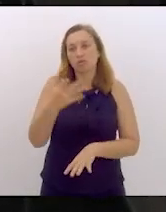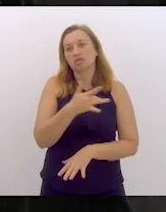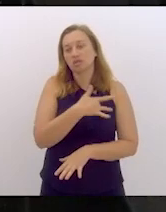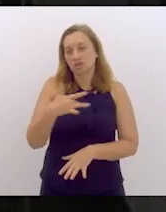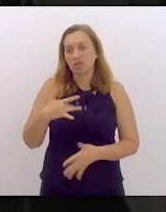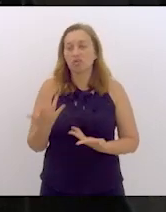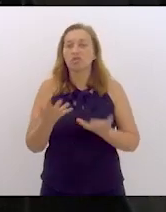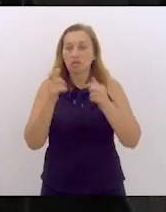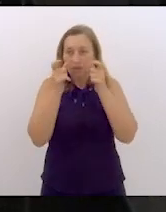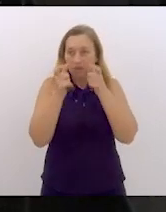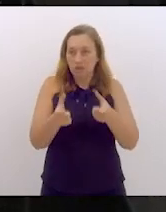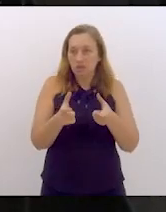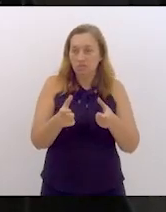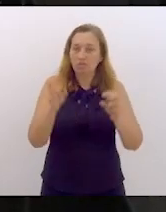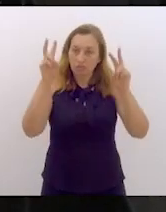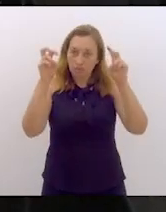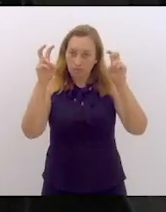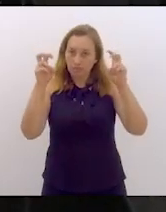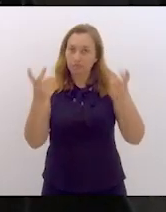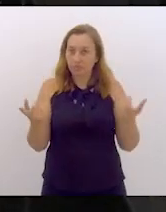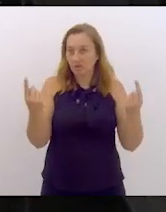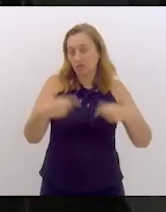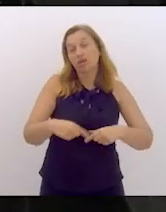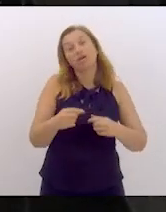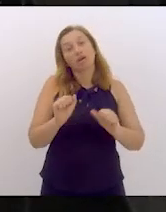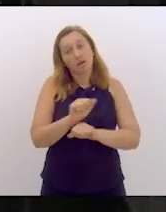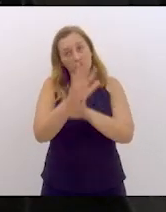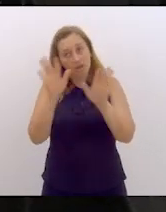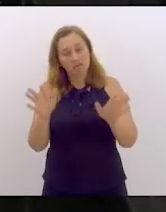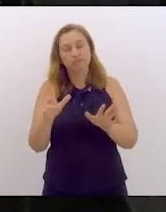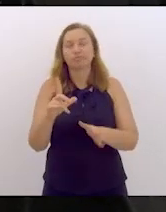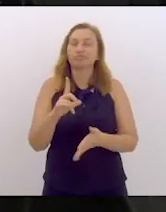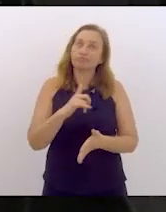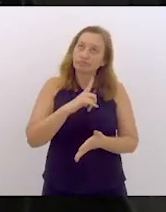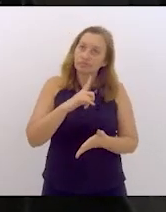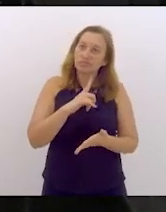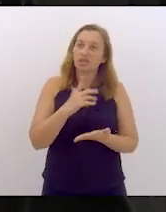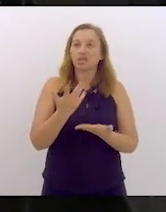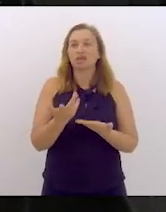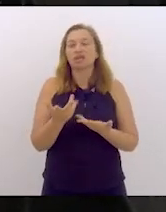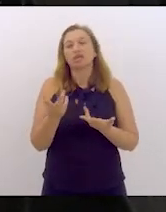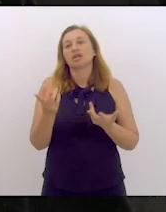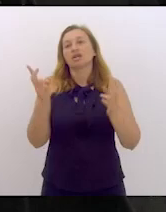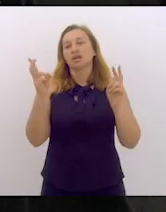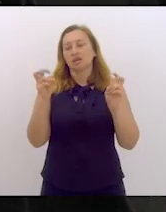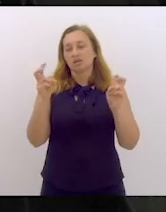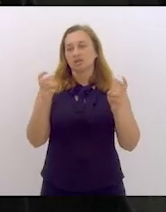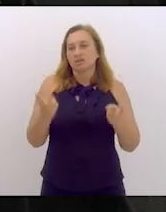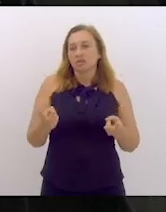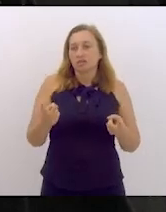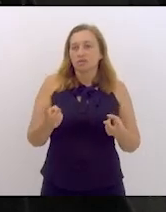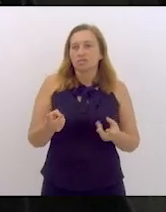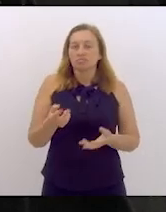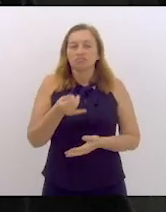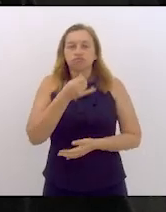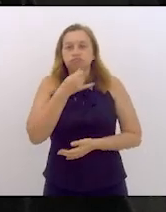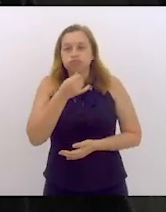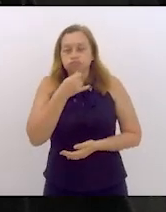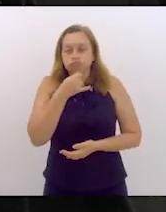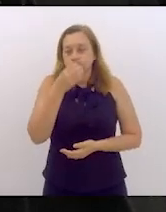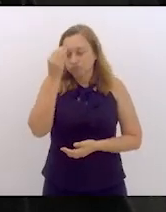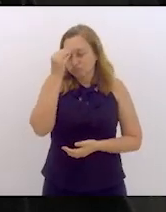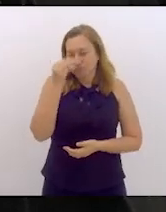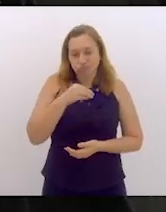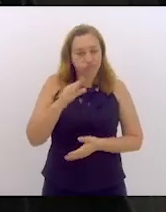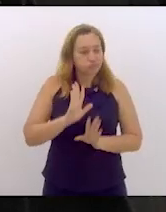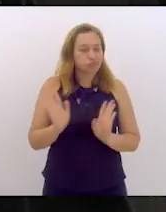eu quero chamar atenção a matéria muito desafiadora claro que há elementos palpáveis tangíveis de frustração de